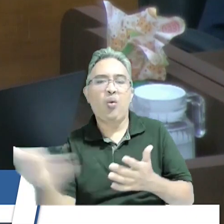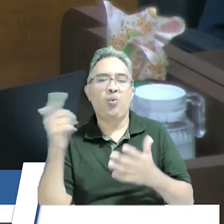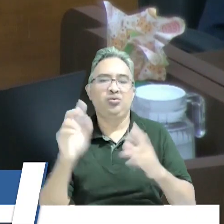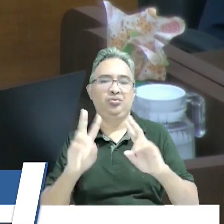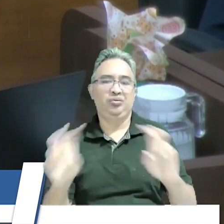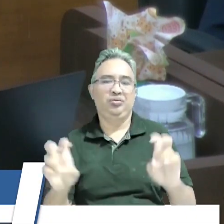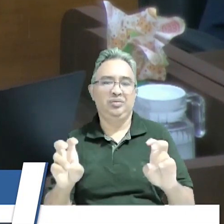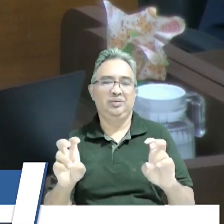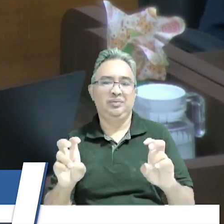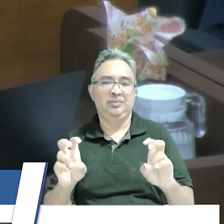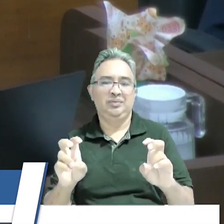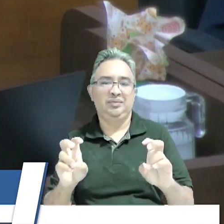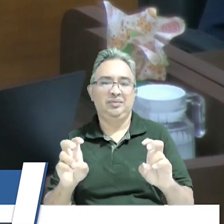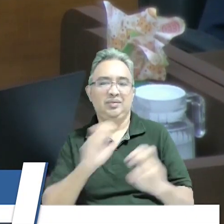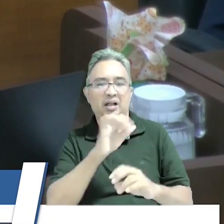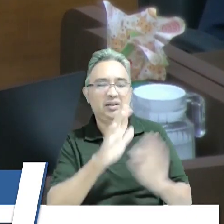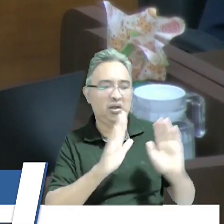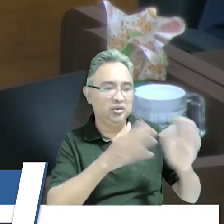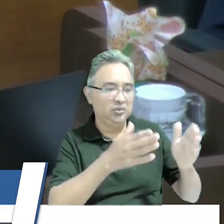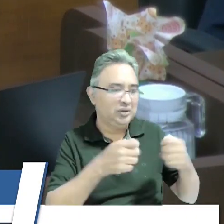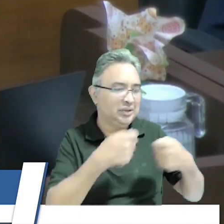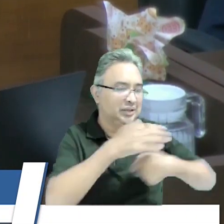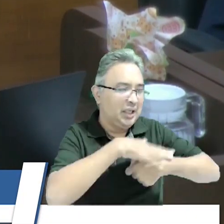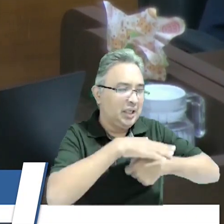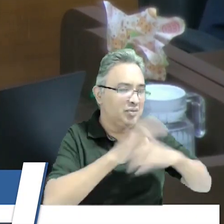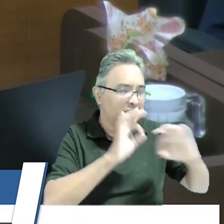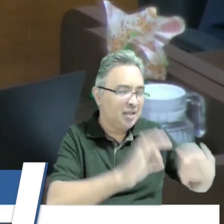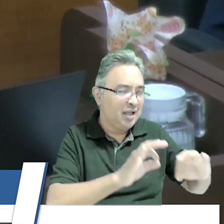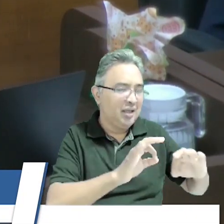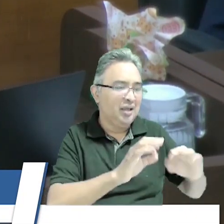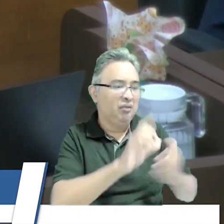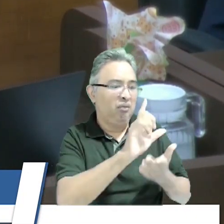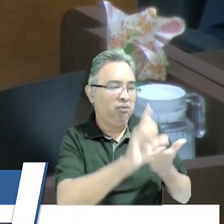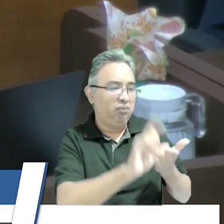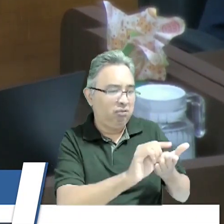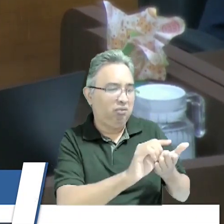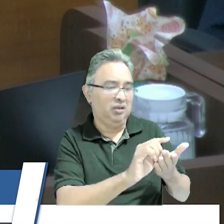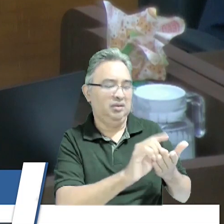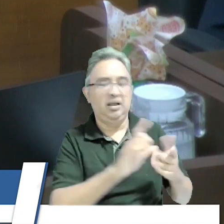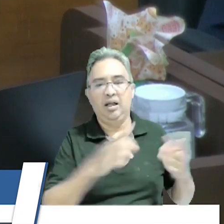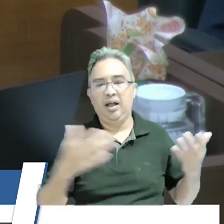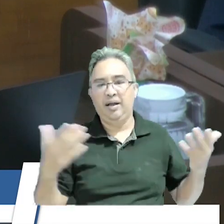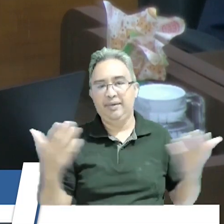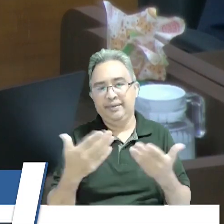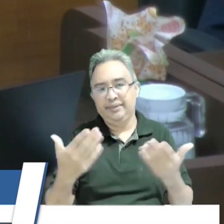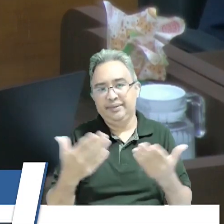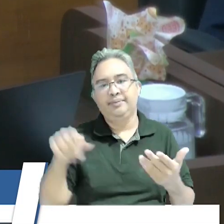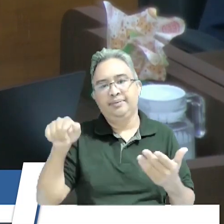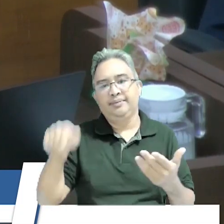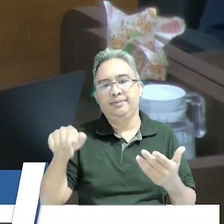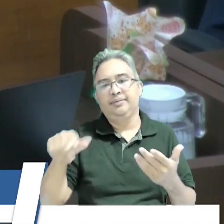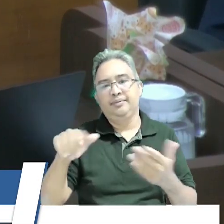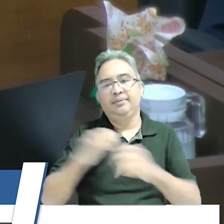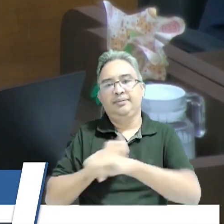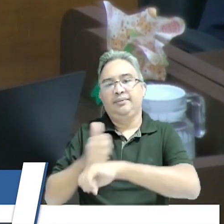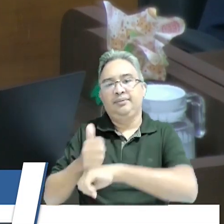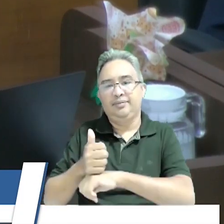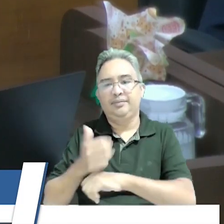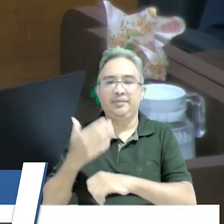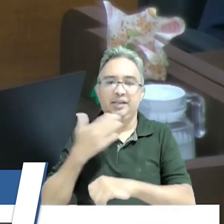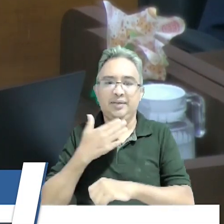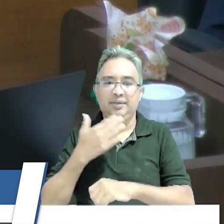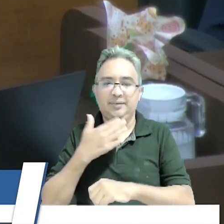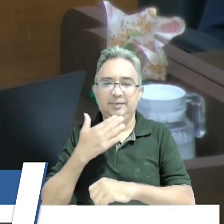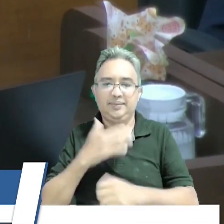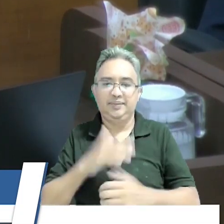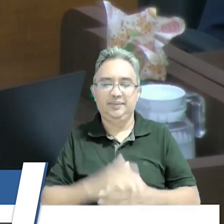fazer no tempo certo, com um custo menor e depois ainda ficar defasado.